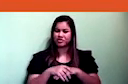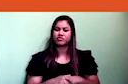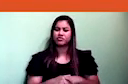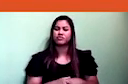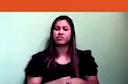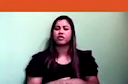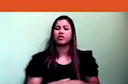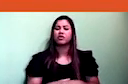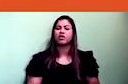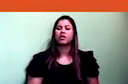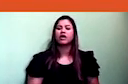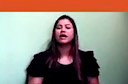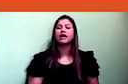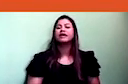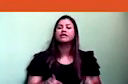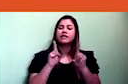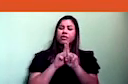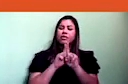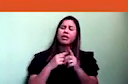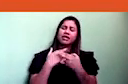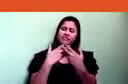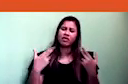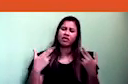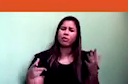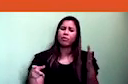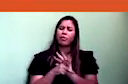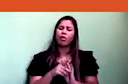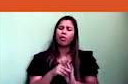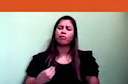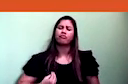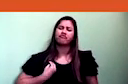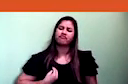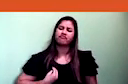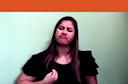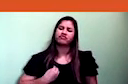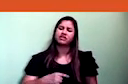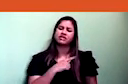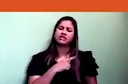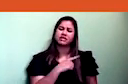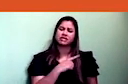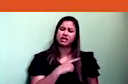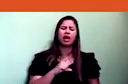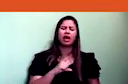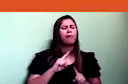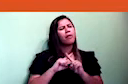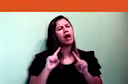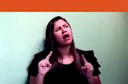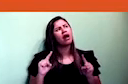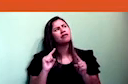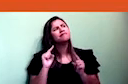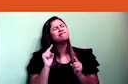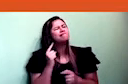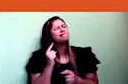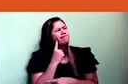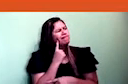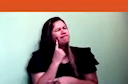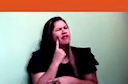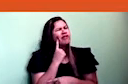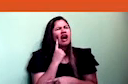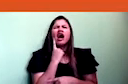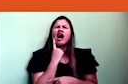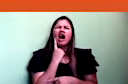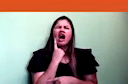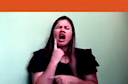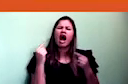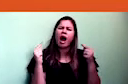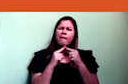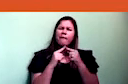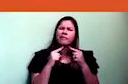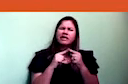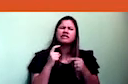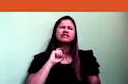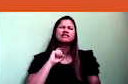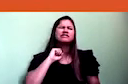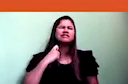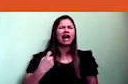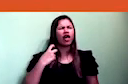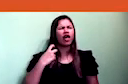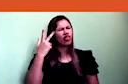estressantes normais da vida. E aí a gente pode se questionar, mas o que é fatores estressantes normais, né? Bom, a